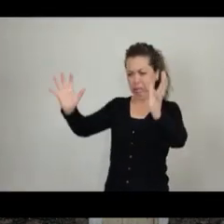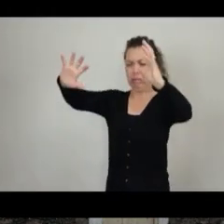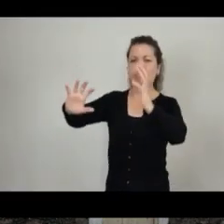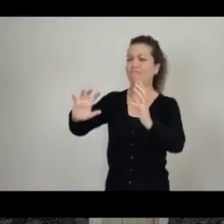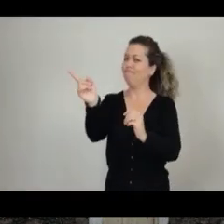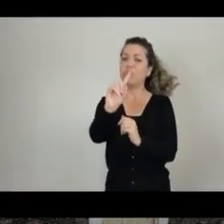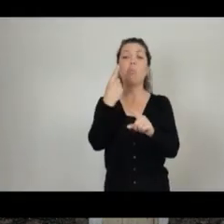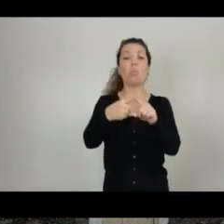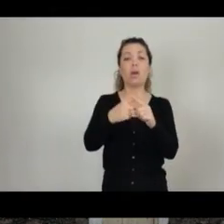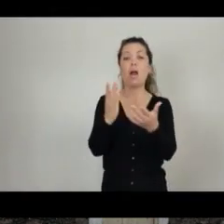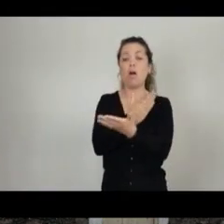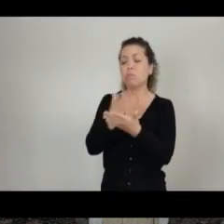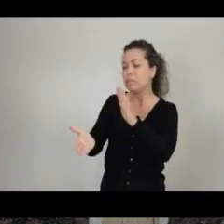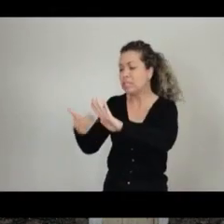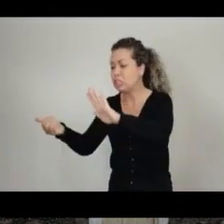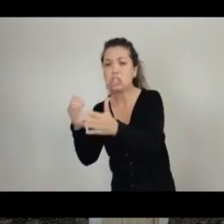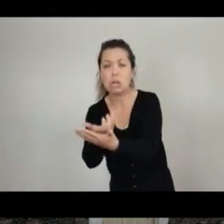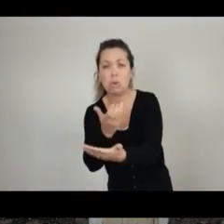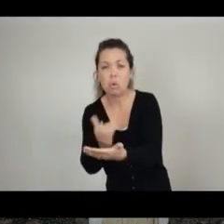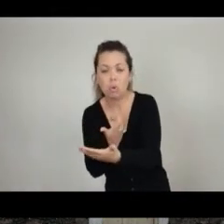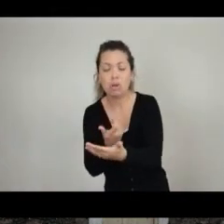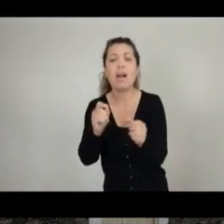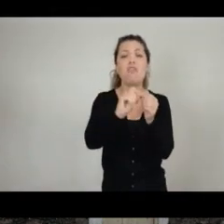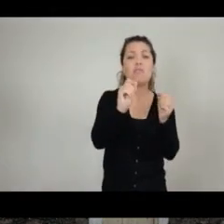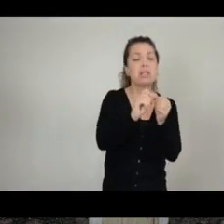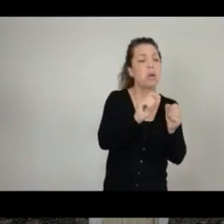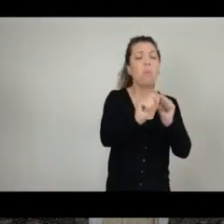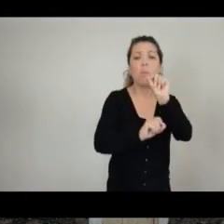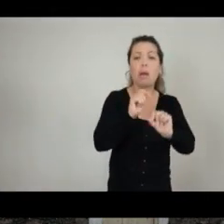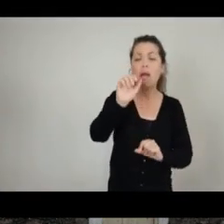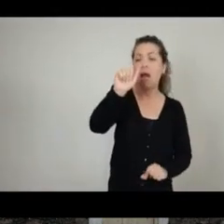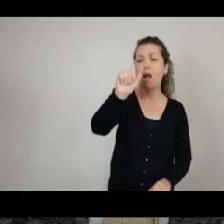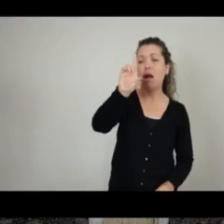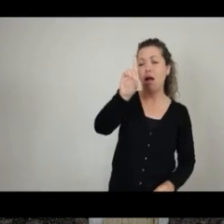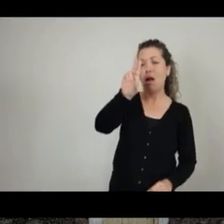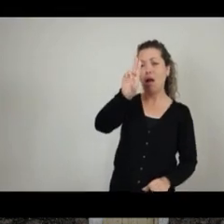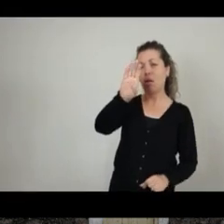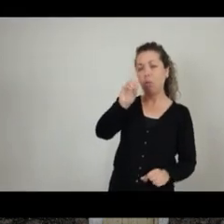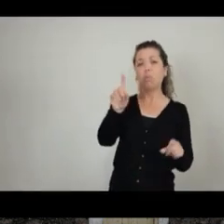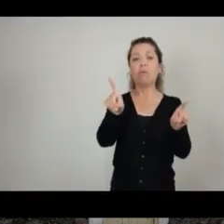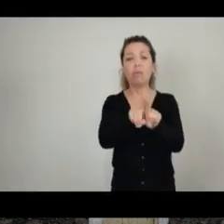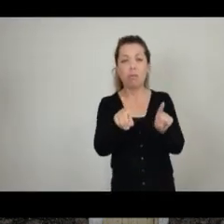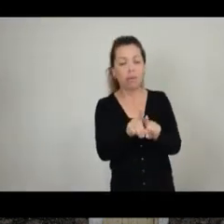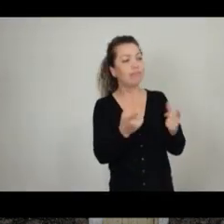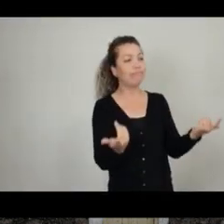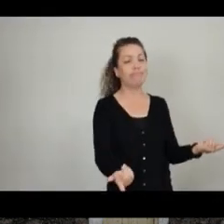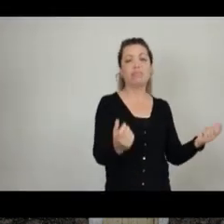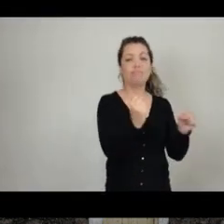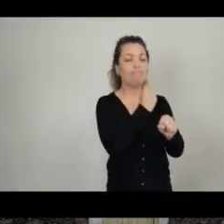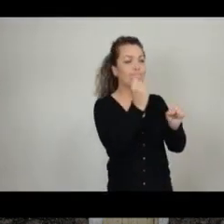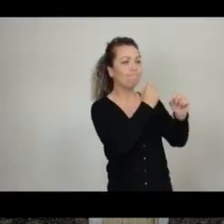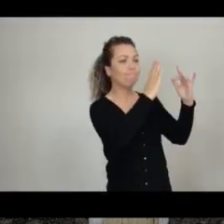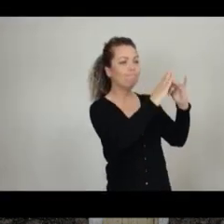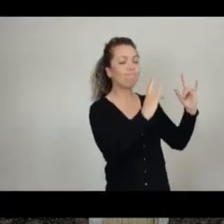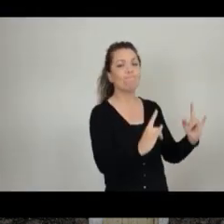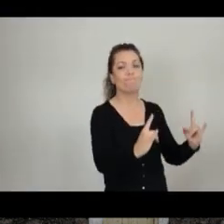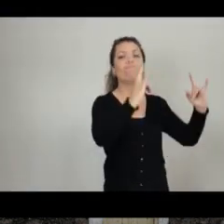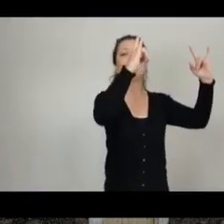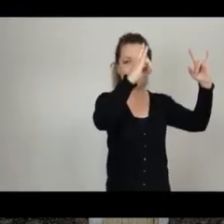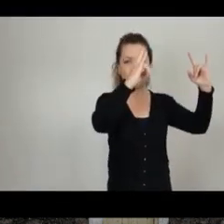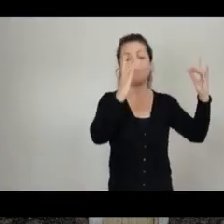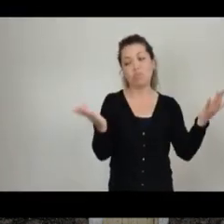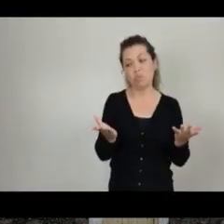de desenvolvimento para o novo povoado foi a descoberta e exploração de ouro nos rios por todo o vale. Primeiramente, ouro